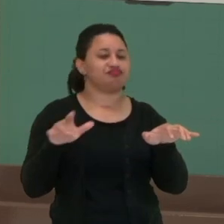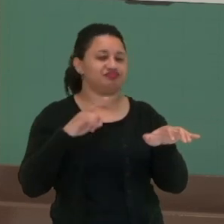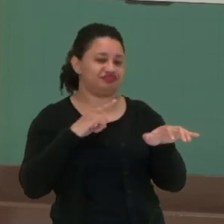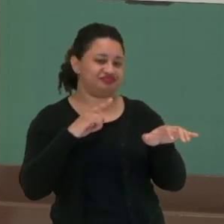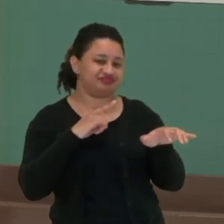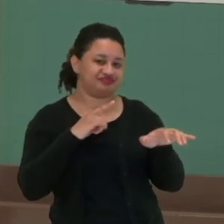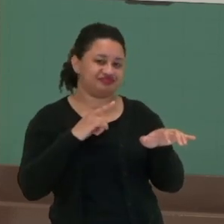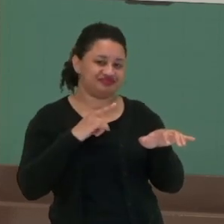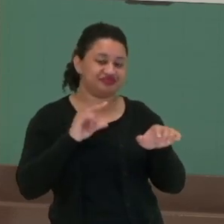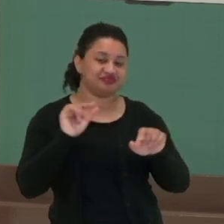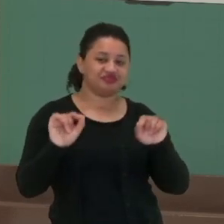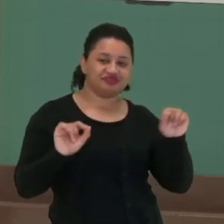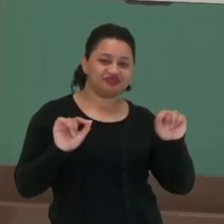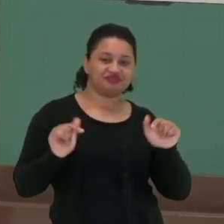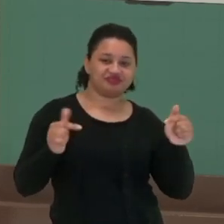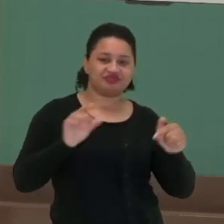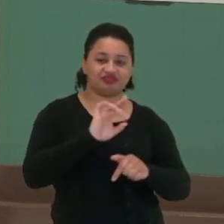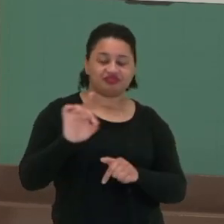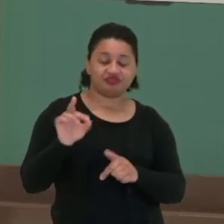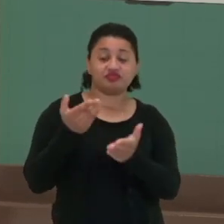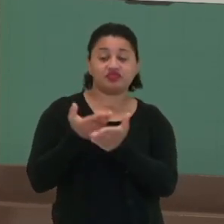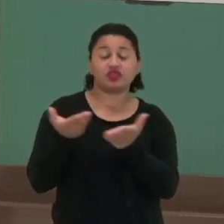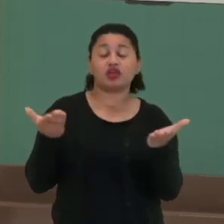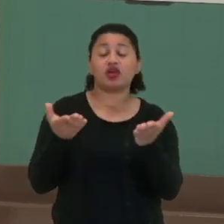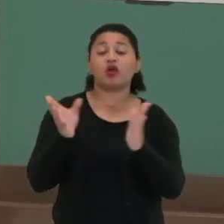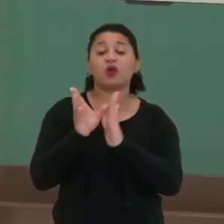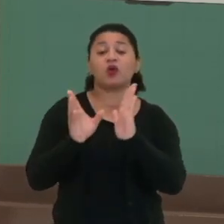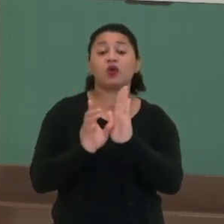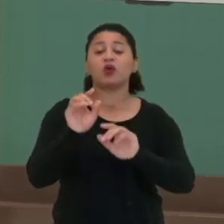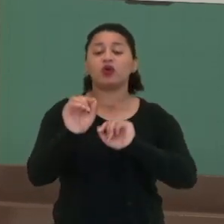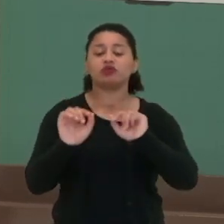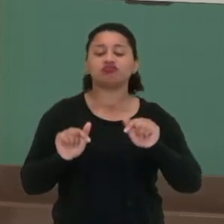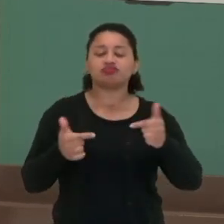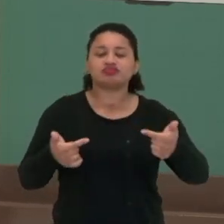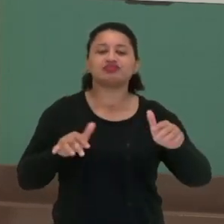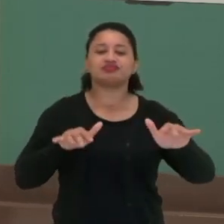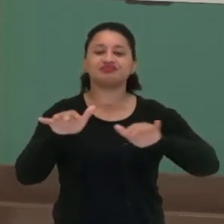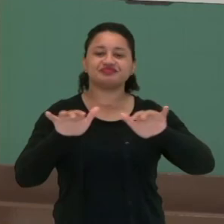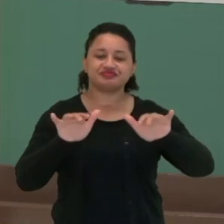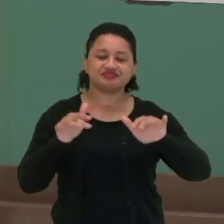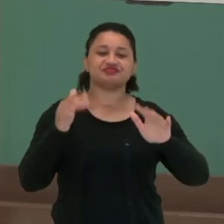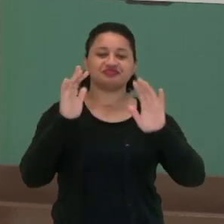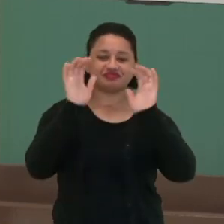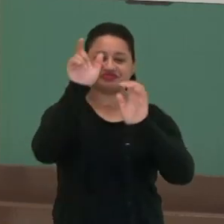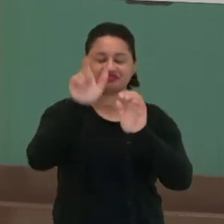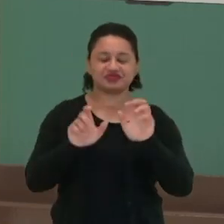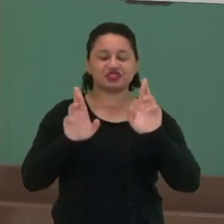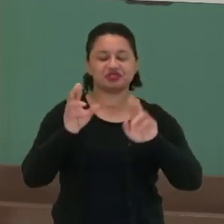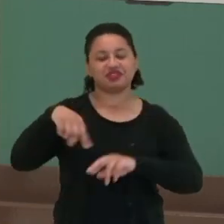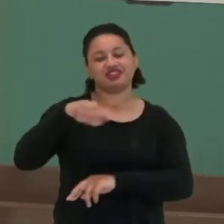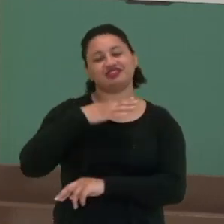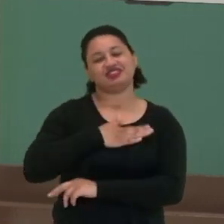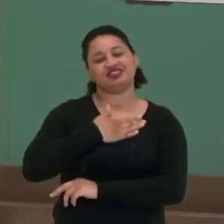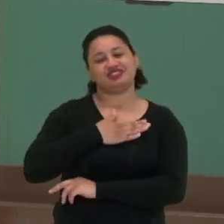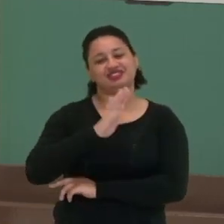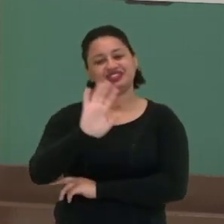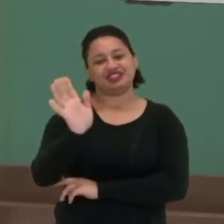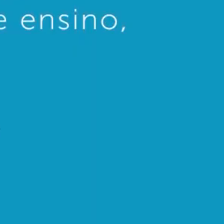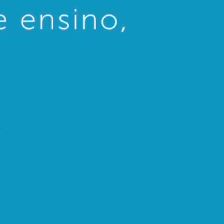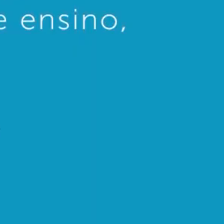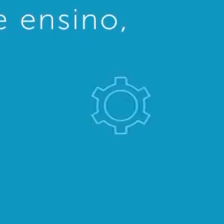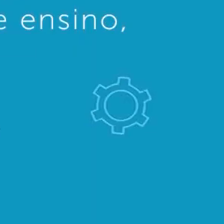parasimpático. Então, nessa aula, nós falamos sobre a coordenação nervosa. Espero que vocês tenham gostado e até breve.